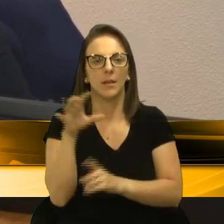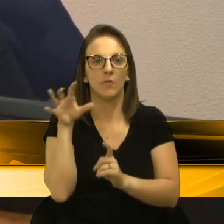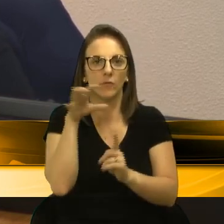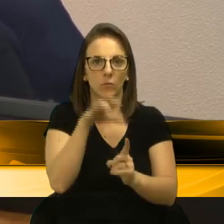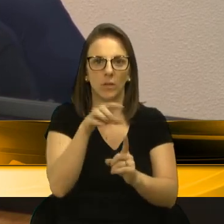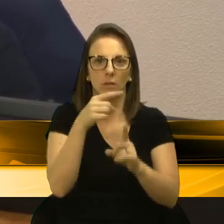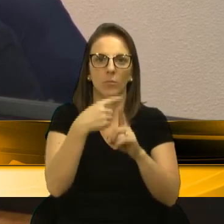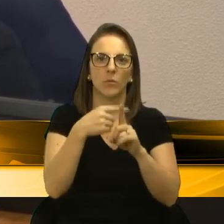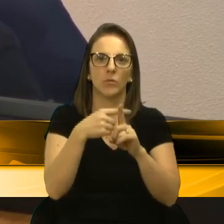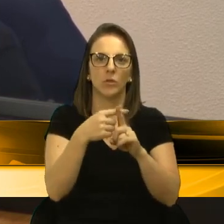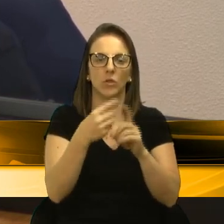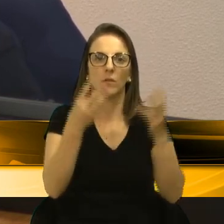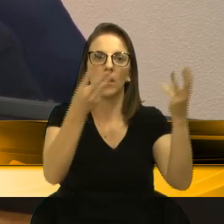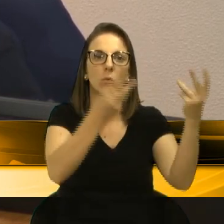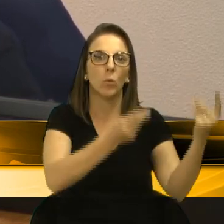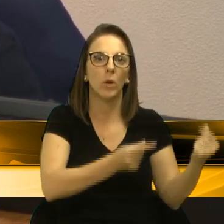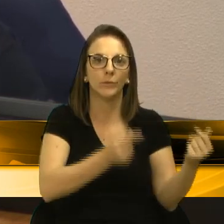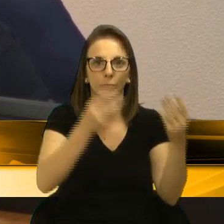acrescida